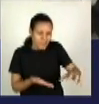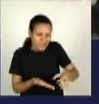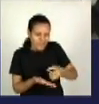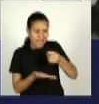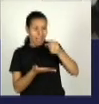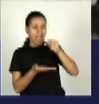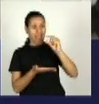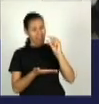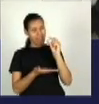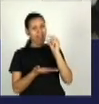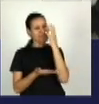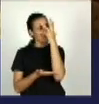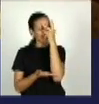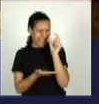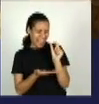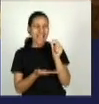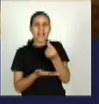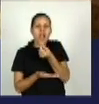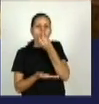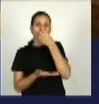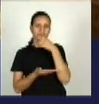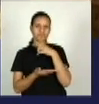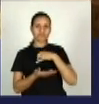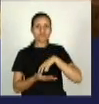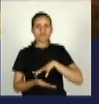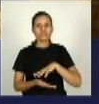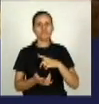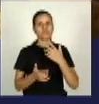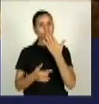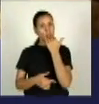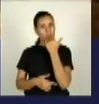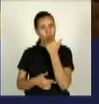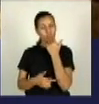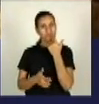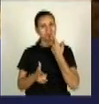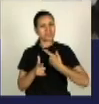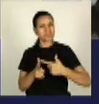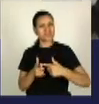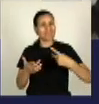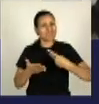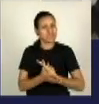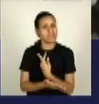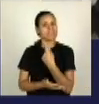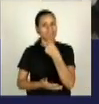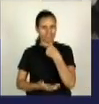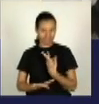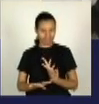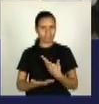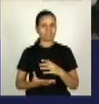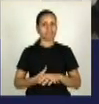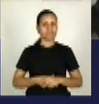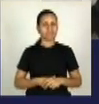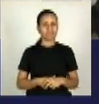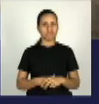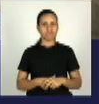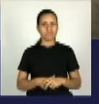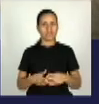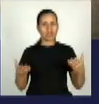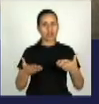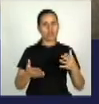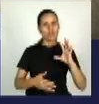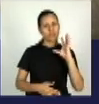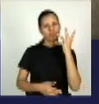é aquele medicamento disponível que a criança acha que bonitinho e acaba comendo de forma inadvertida.